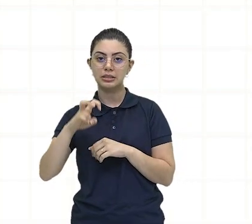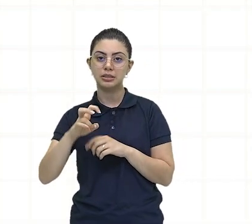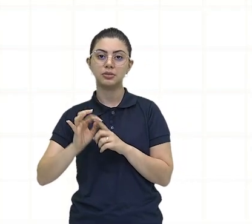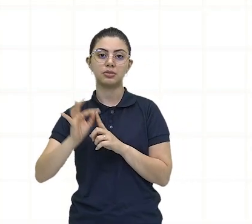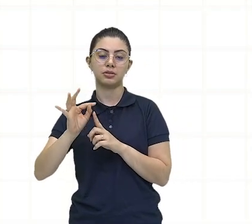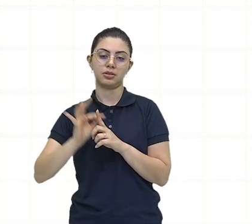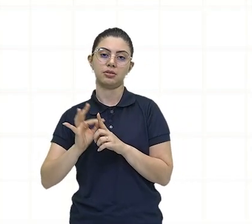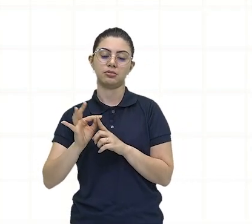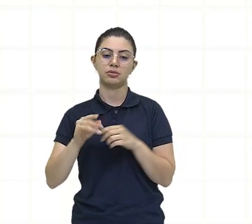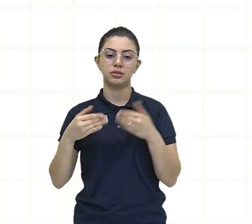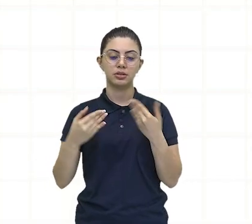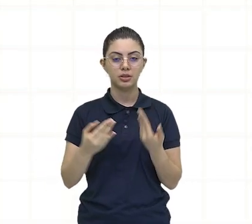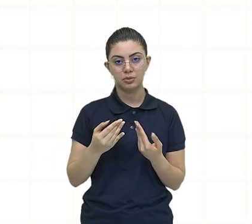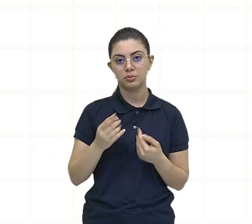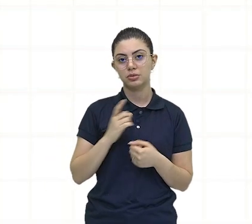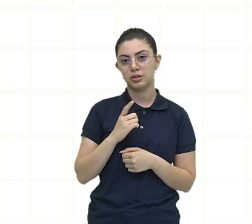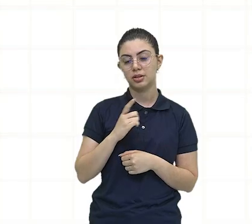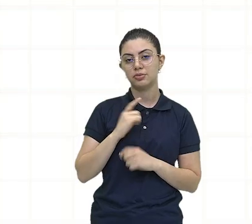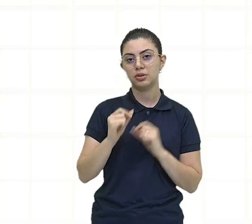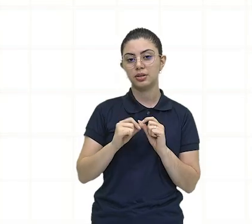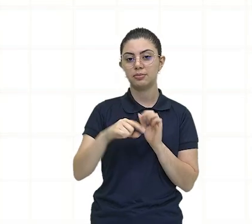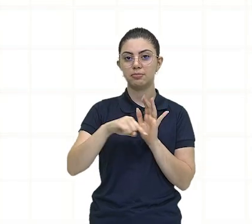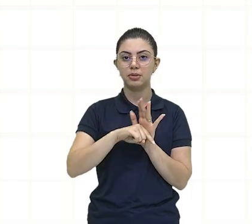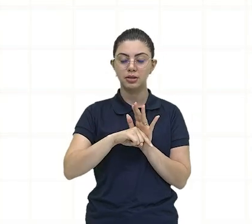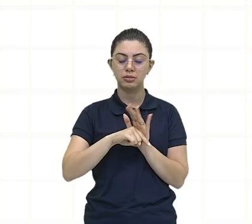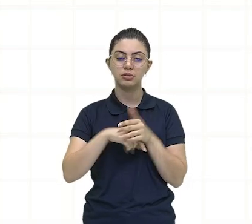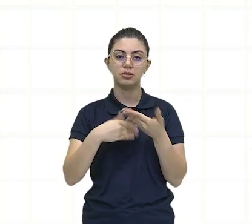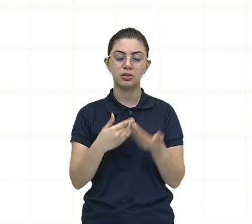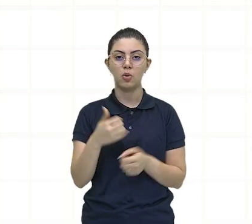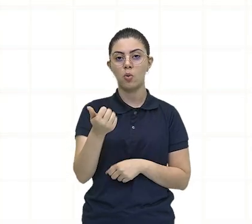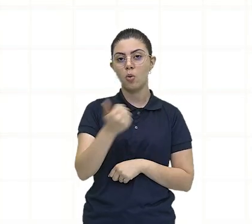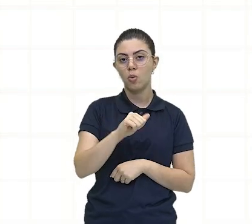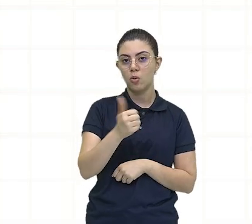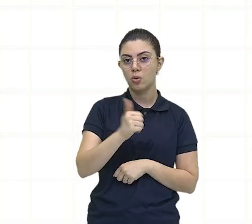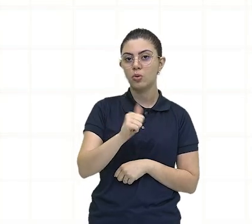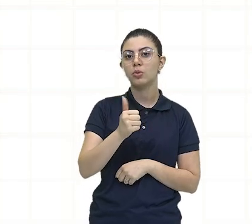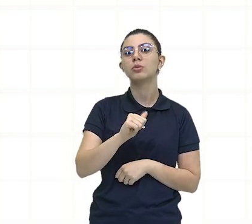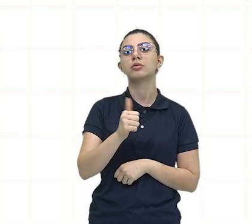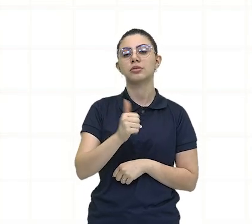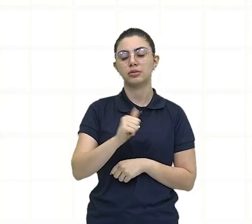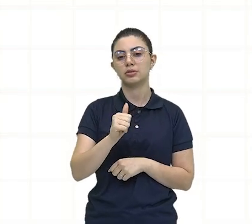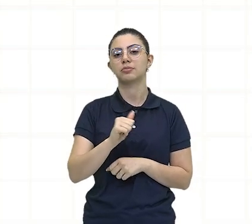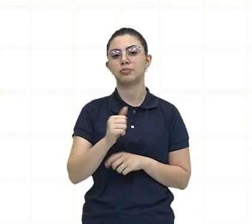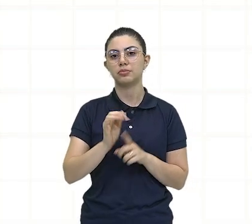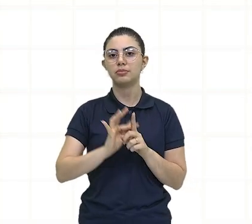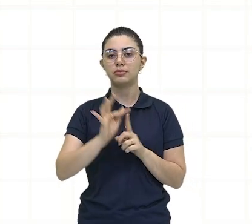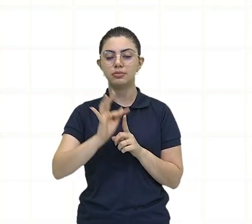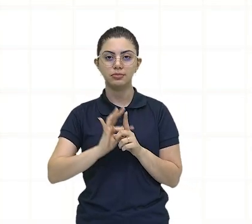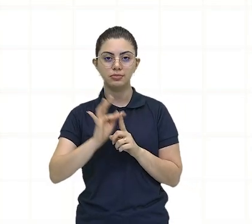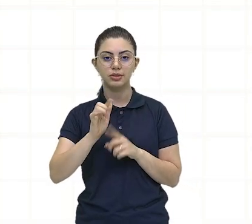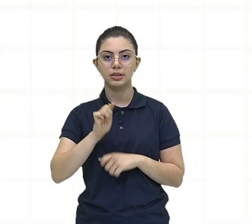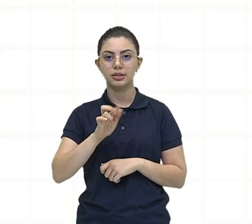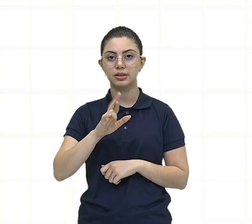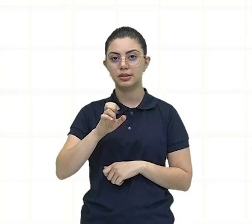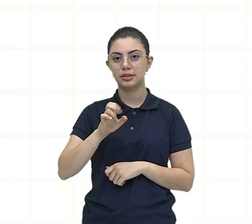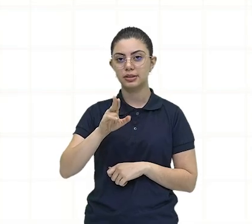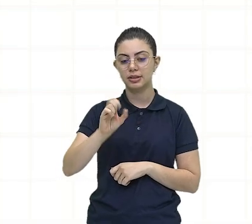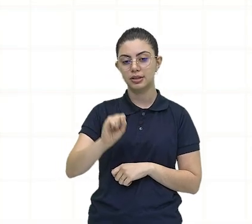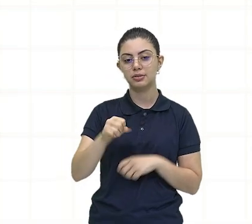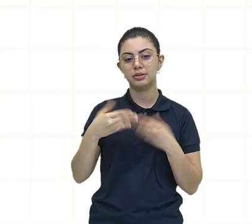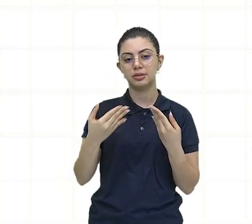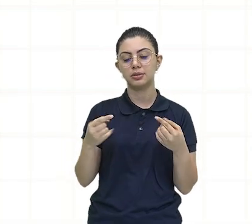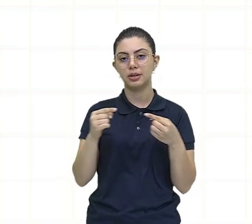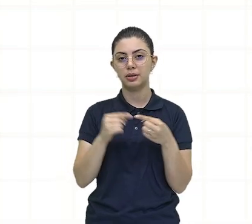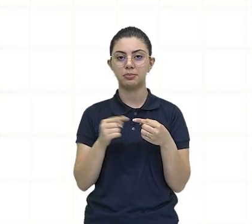uma diferença de 11 graus. Essa diferença de 11 graus é que é chamada de